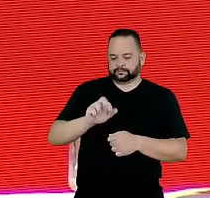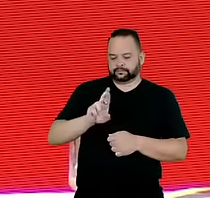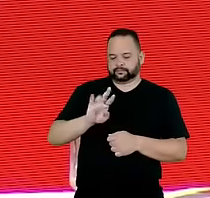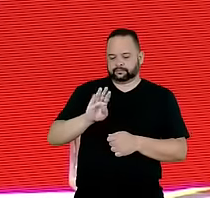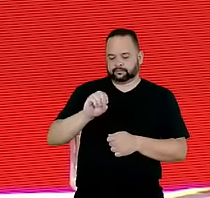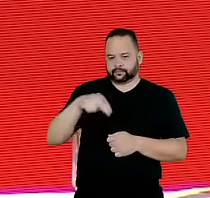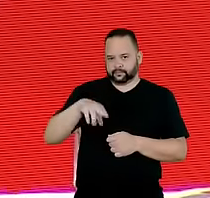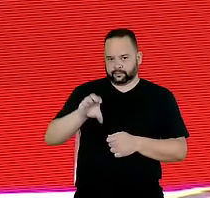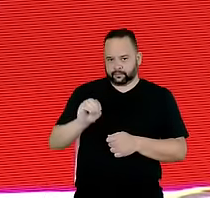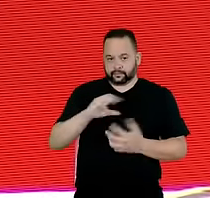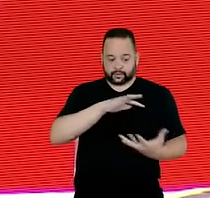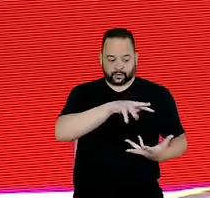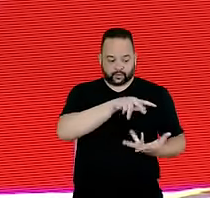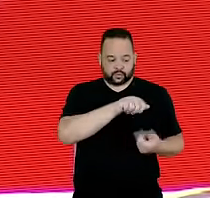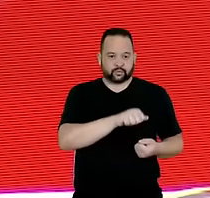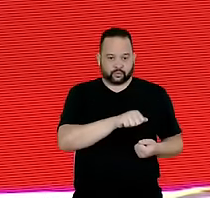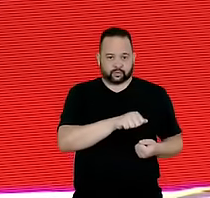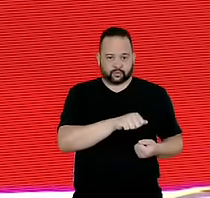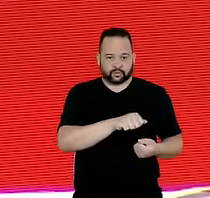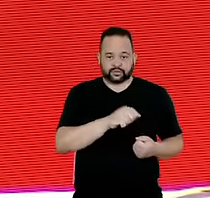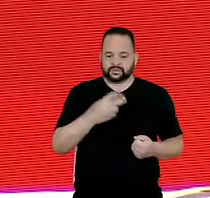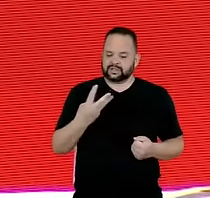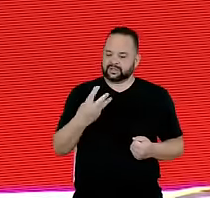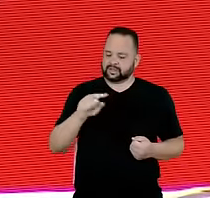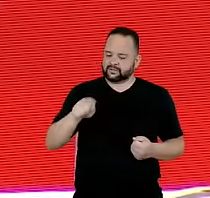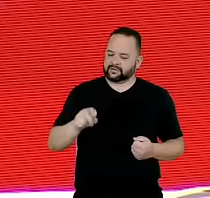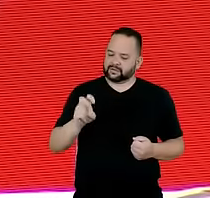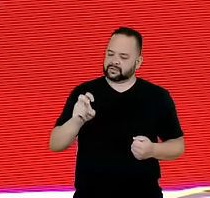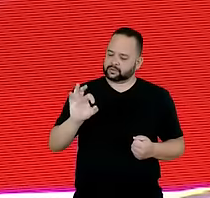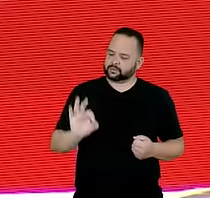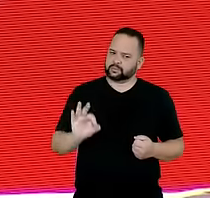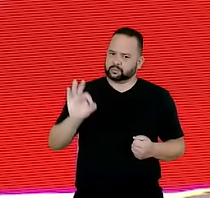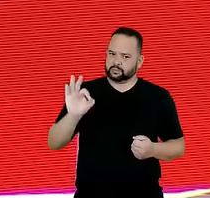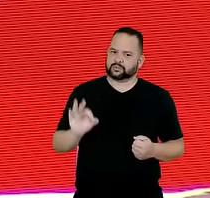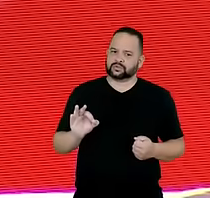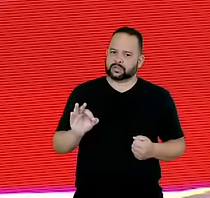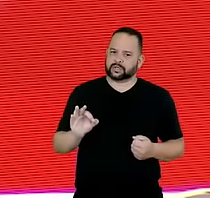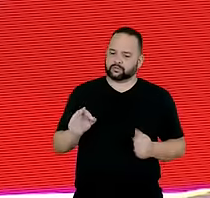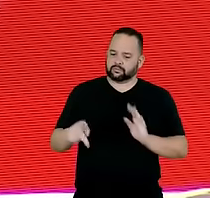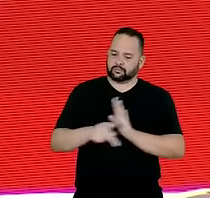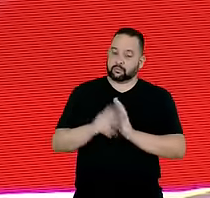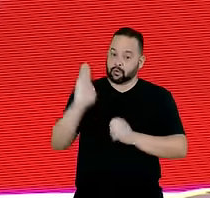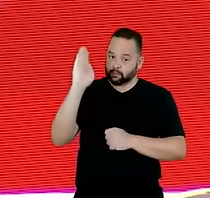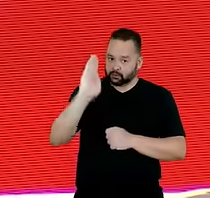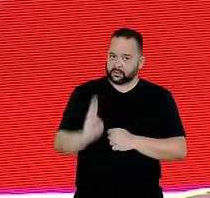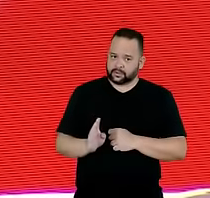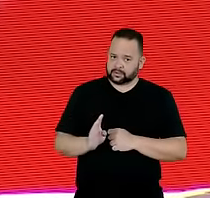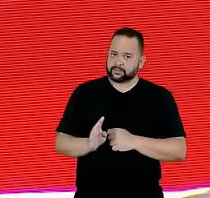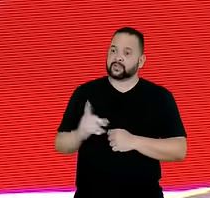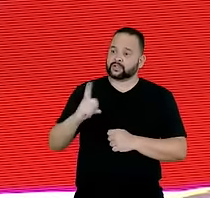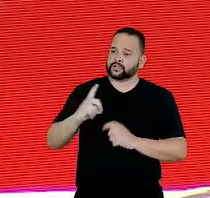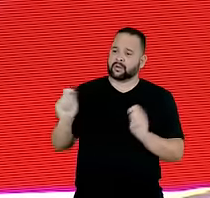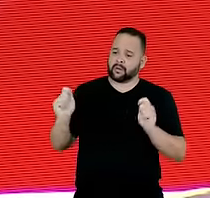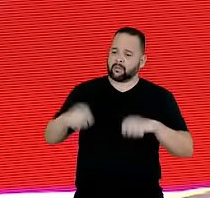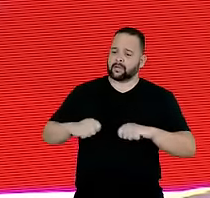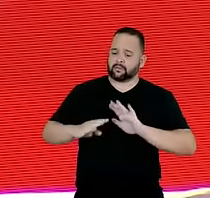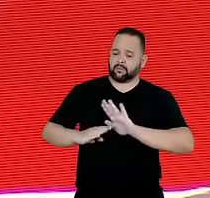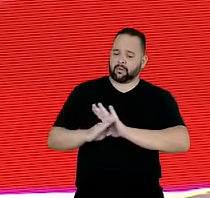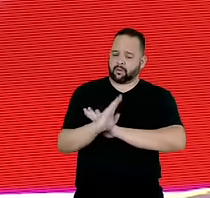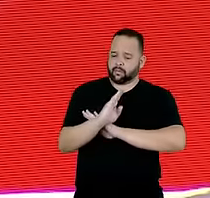em torno de 3,5 e a gente tem esse potencial para crescer até 15% né então dentro de toda essa